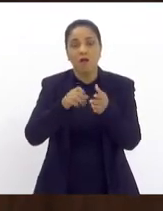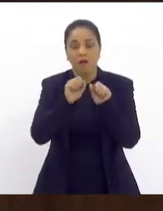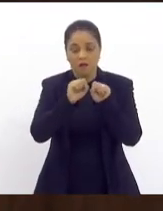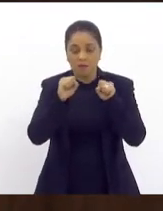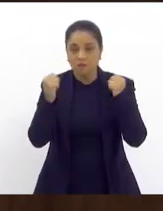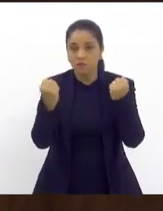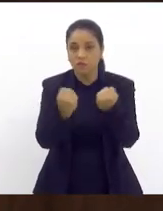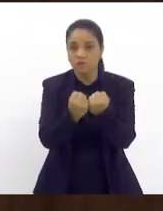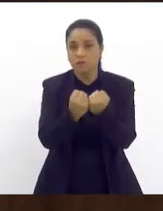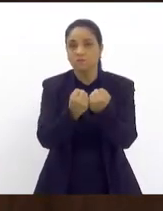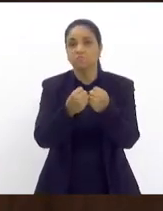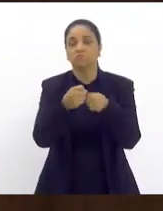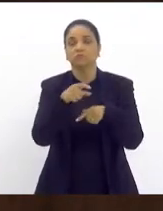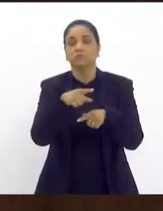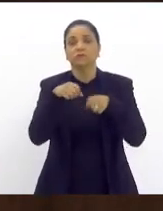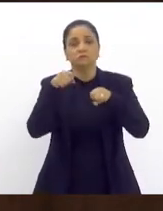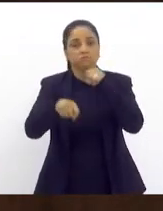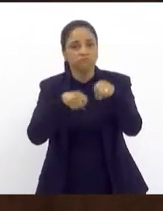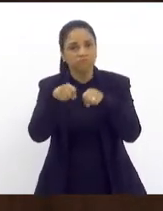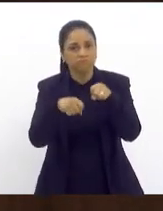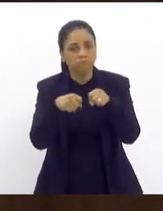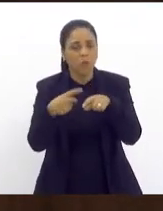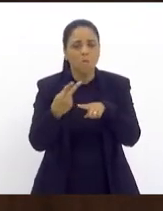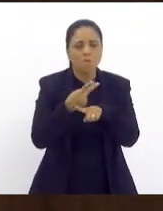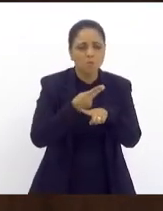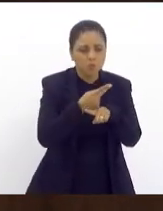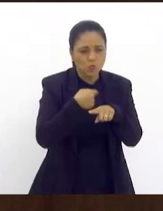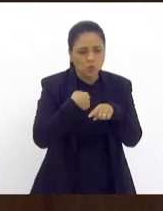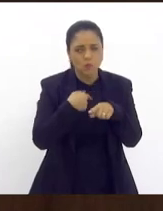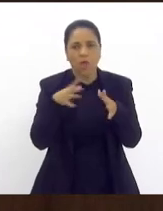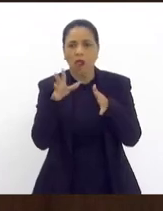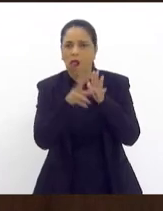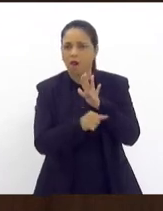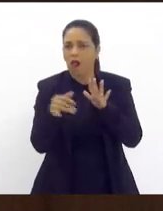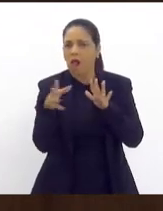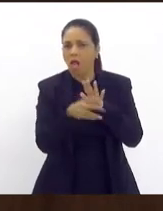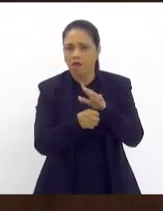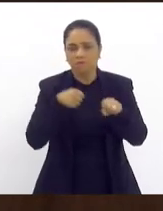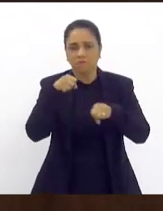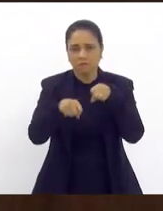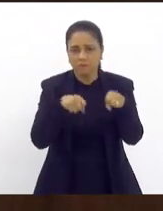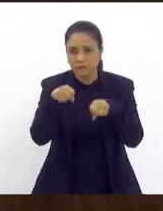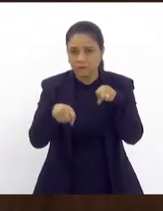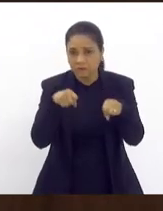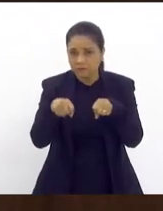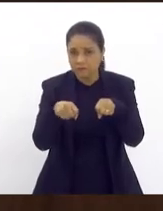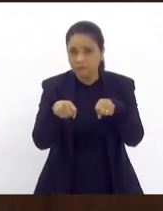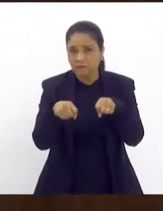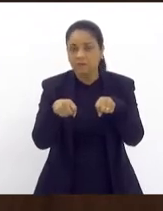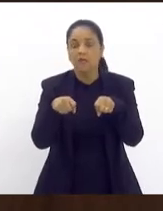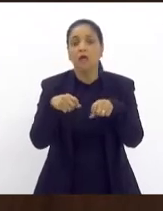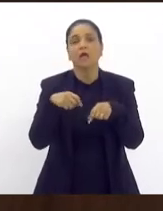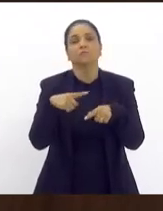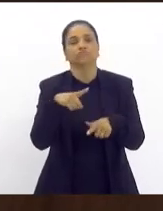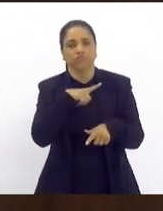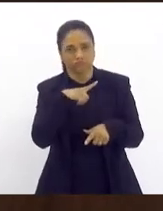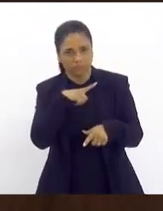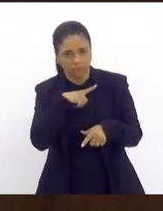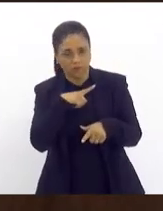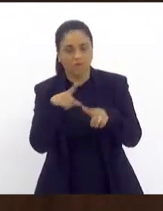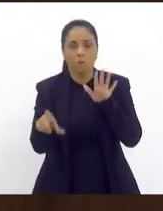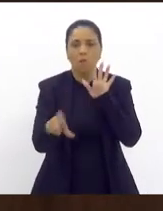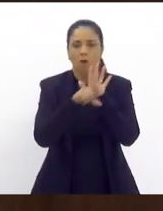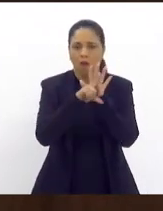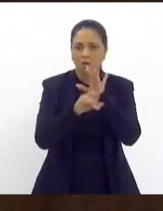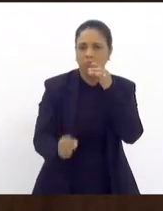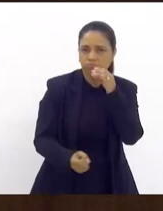procurou diante dos inúmeros casos de roubo a bicicleta e aí nós tivemos a oportunidade de criar uma lei